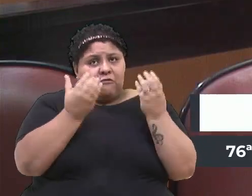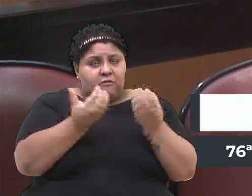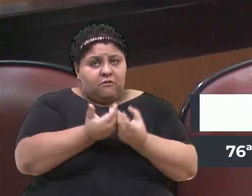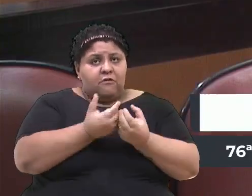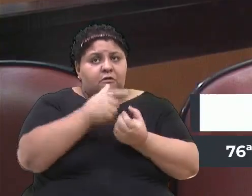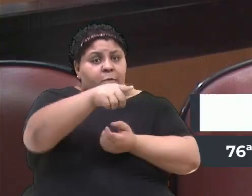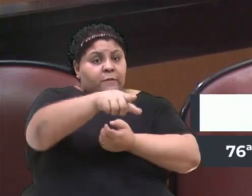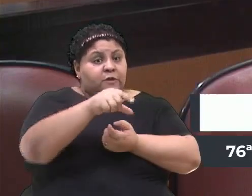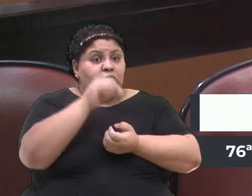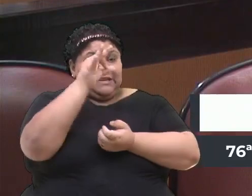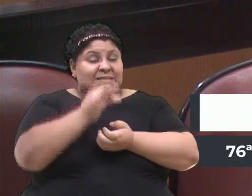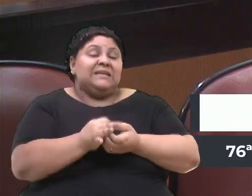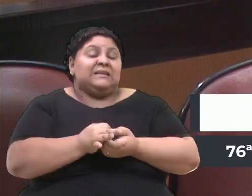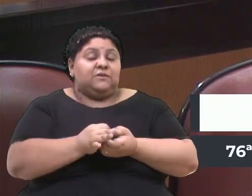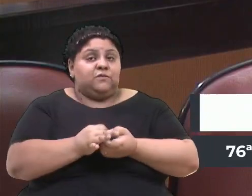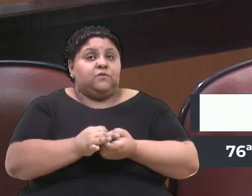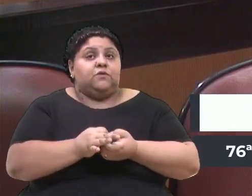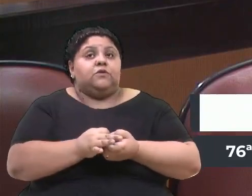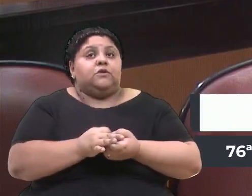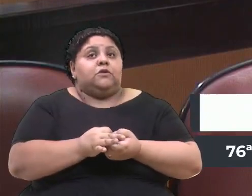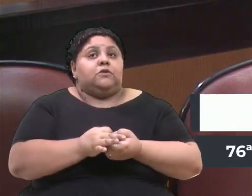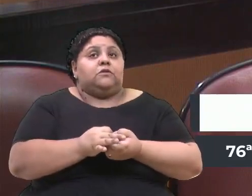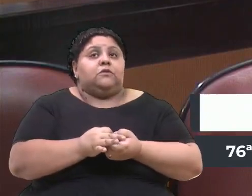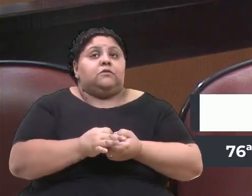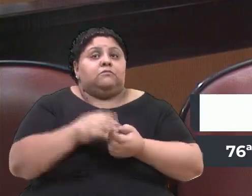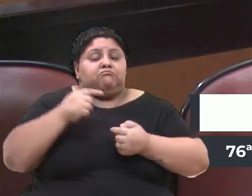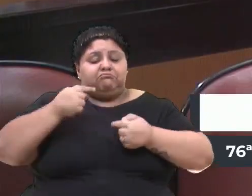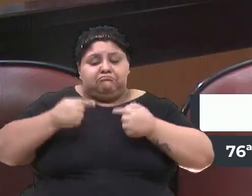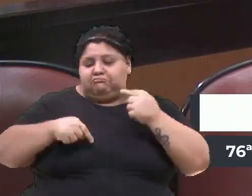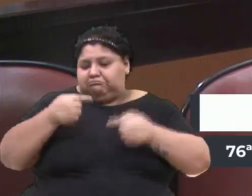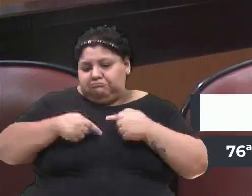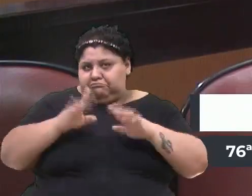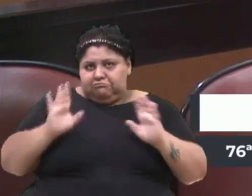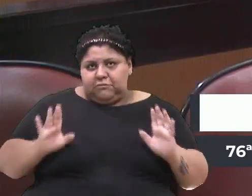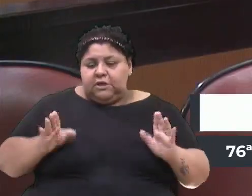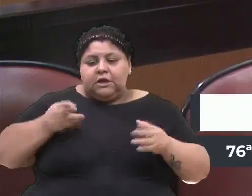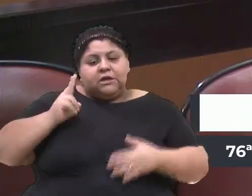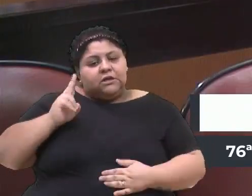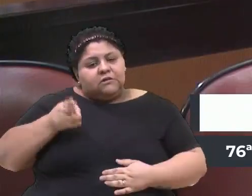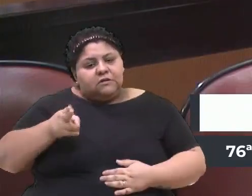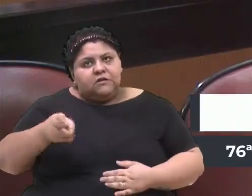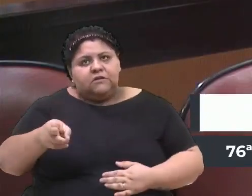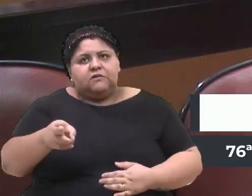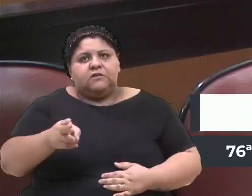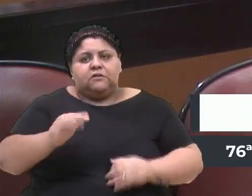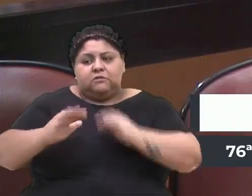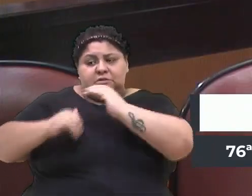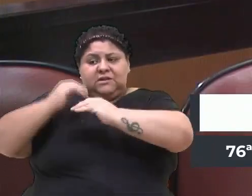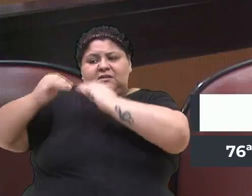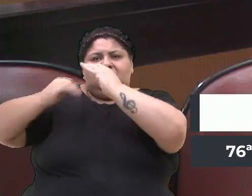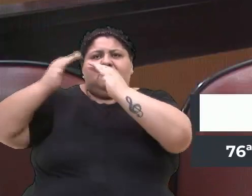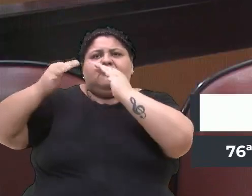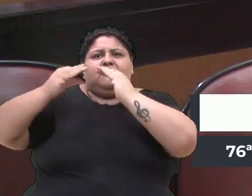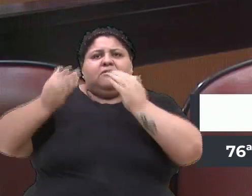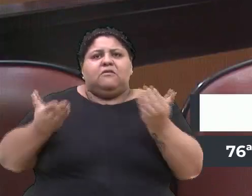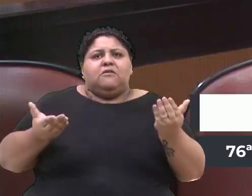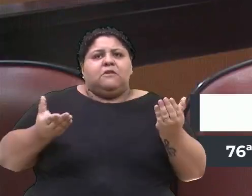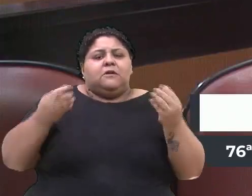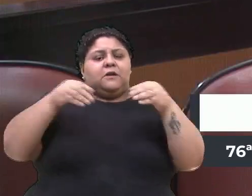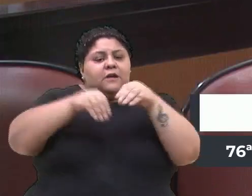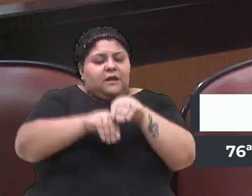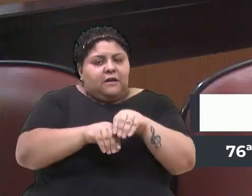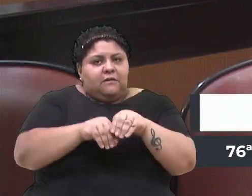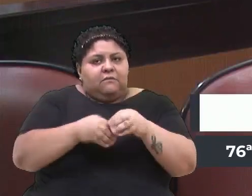de decisões, na resolução de conflitos, prezando sempre pelo desenvolvimento. Agregou muitas